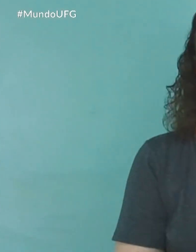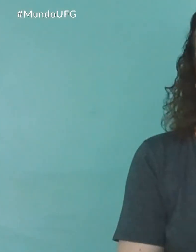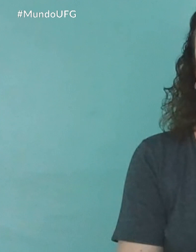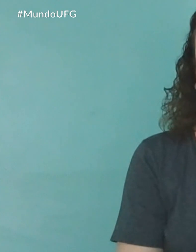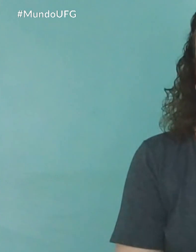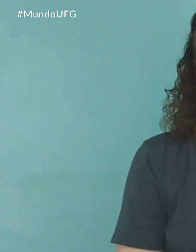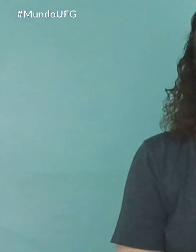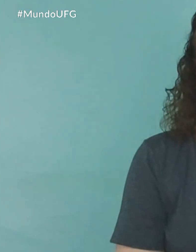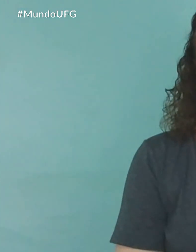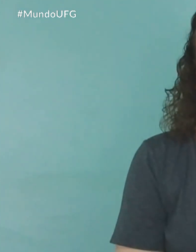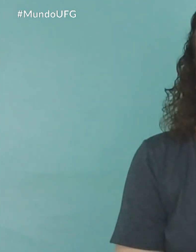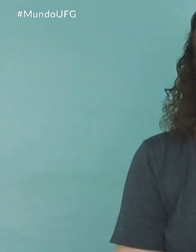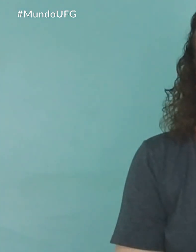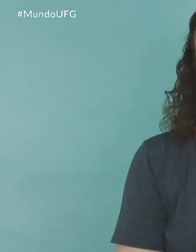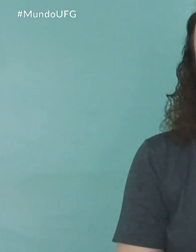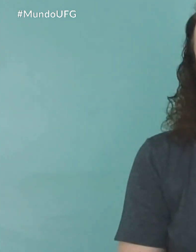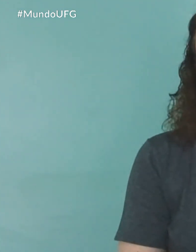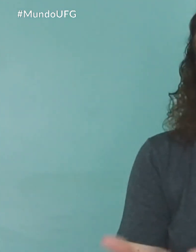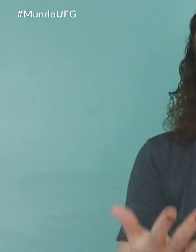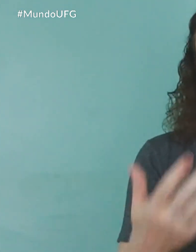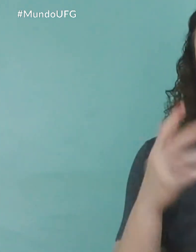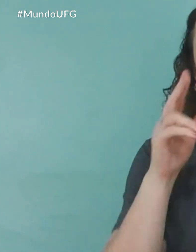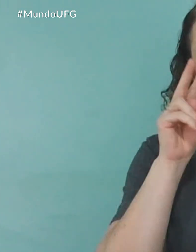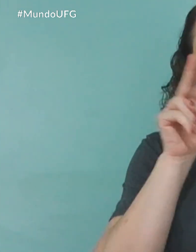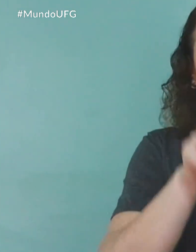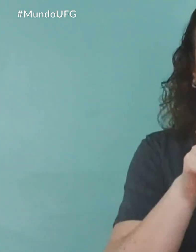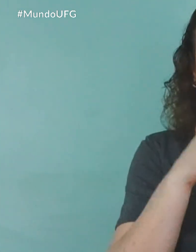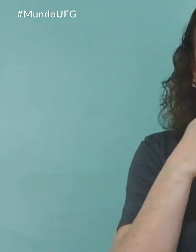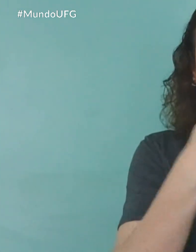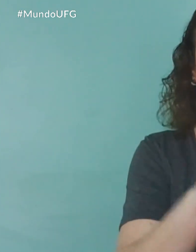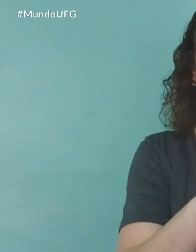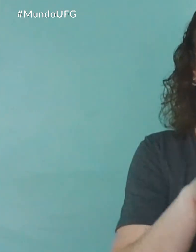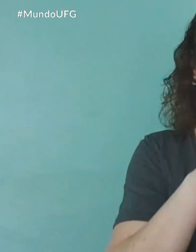Olá mais uma vez. Então,